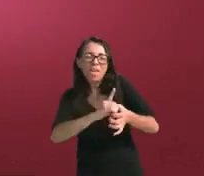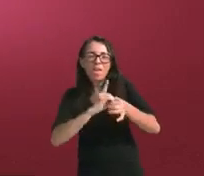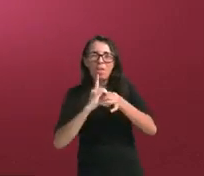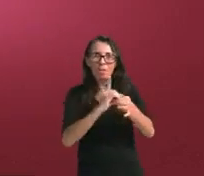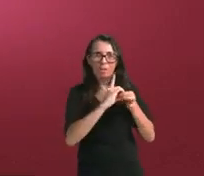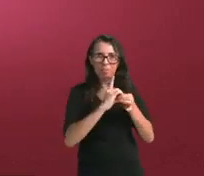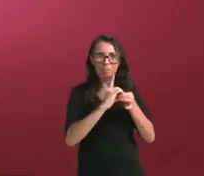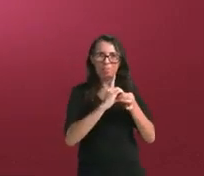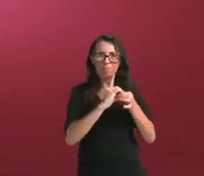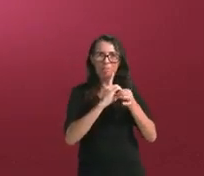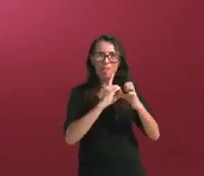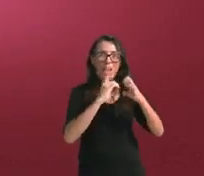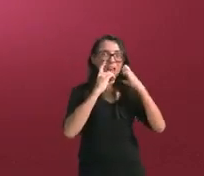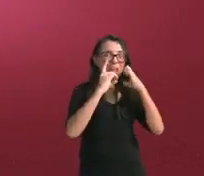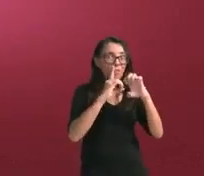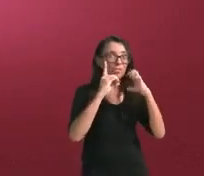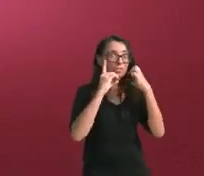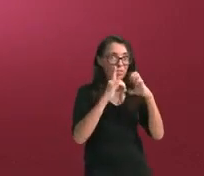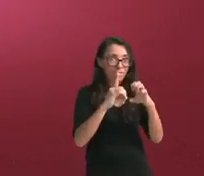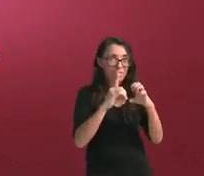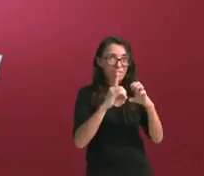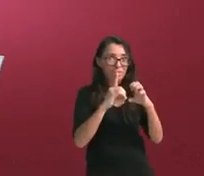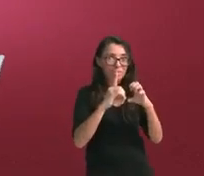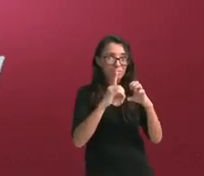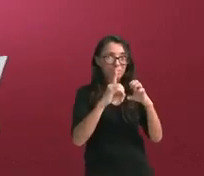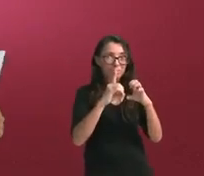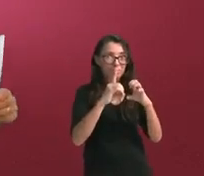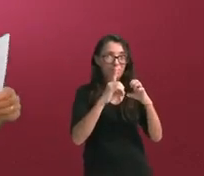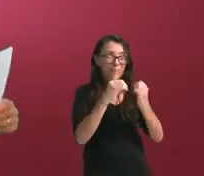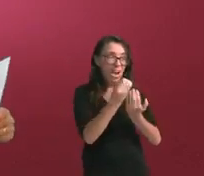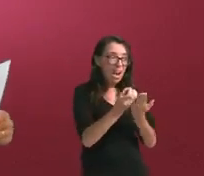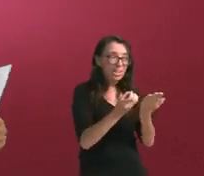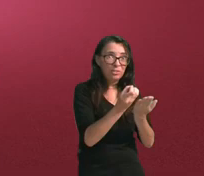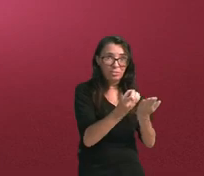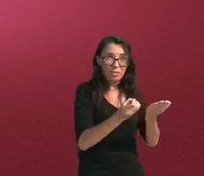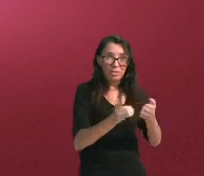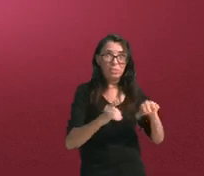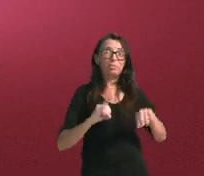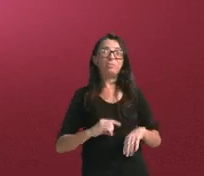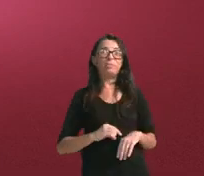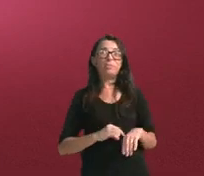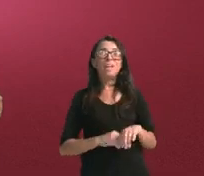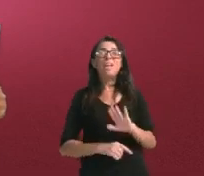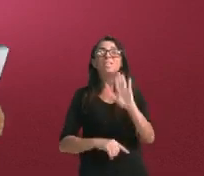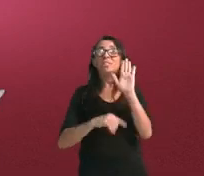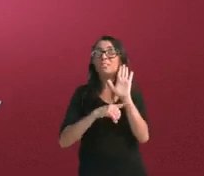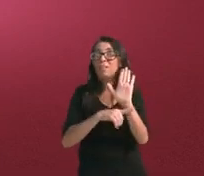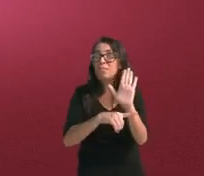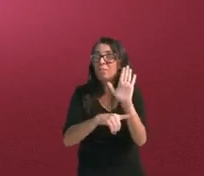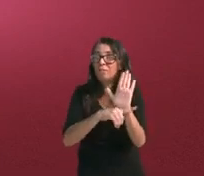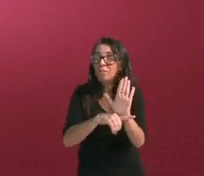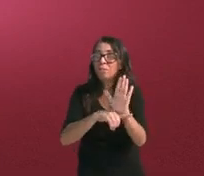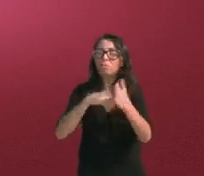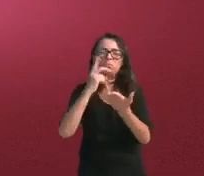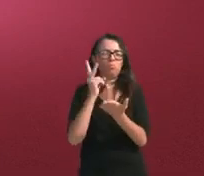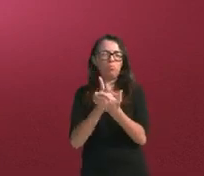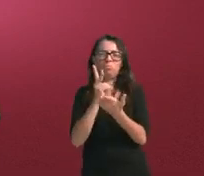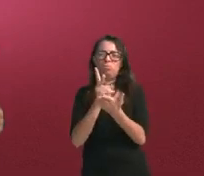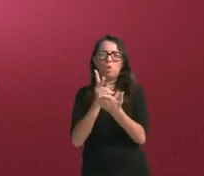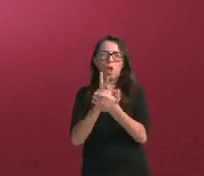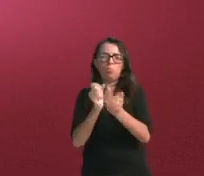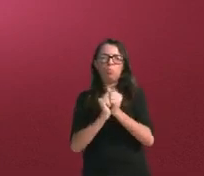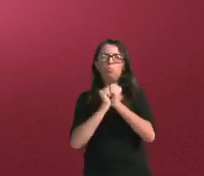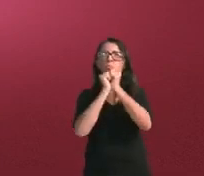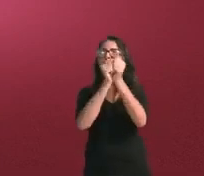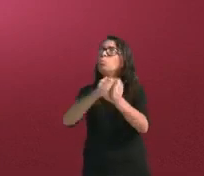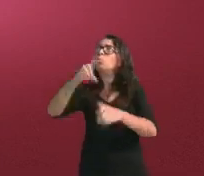por intermédio de nós, e as pessoas que estão ao nosso redor começam a ser contagiadas e começam a